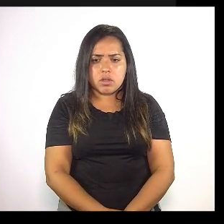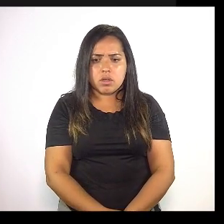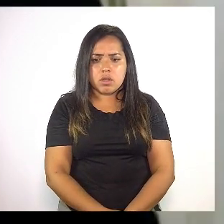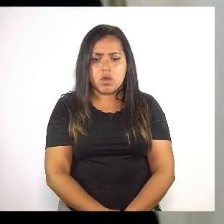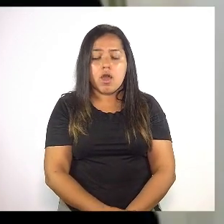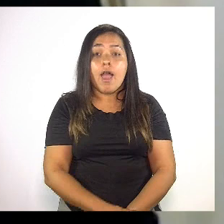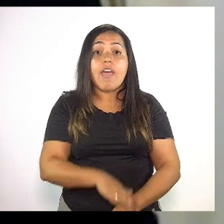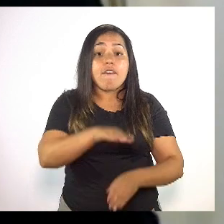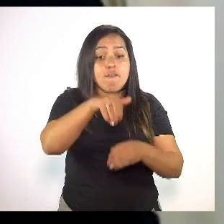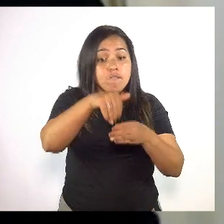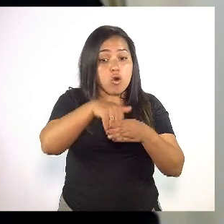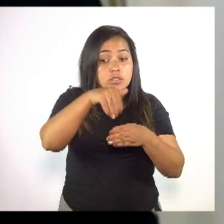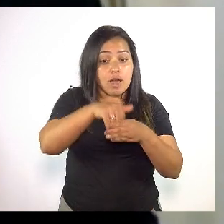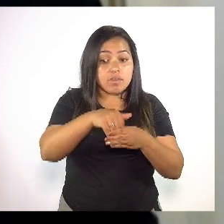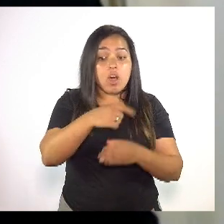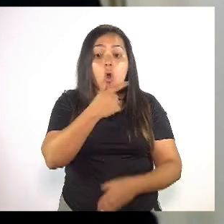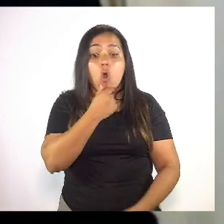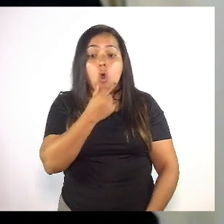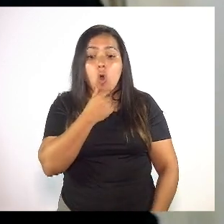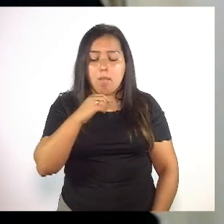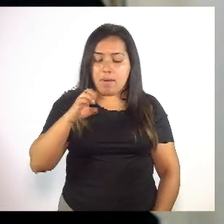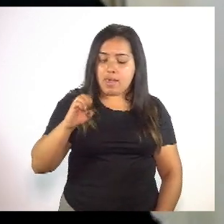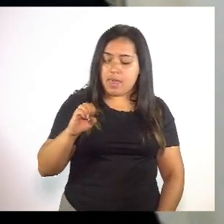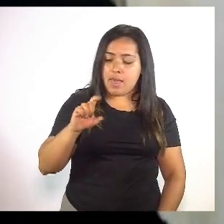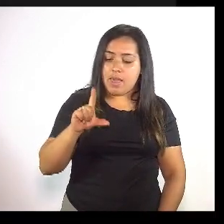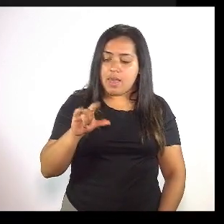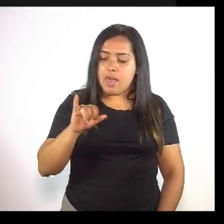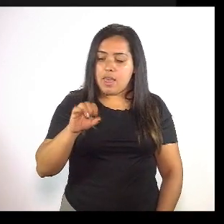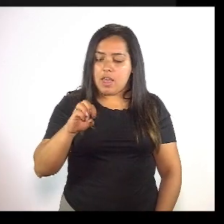Em votação, então, como voto, deputado Eliomar Coelho.